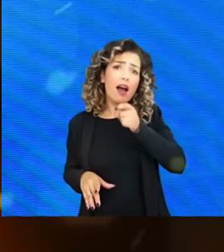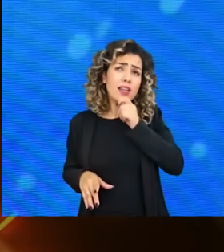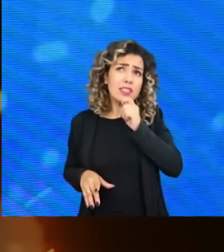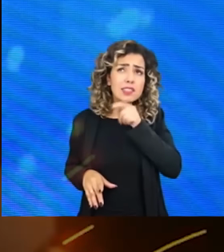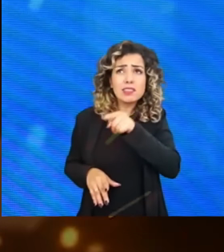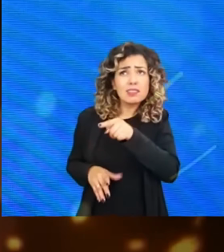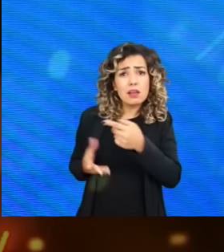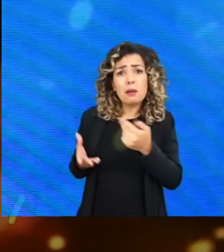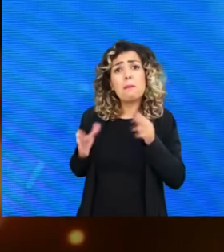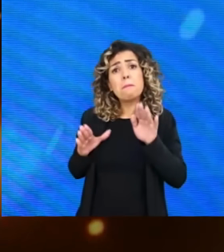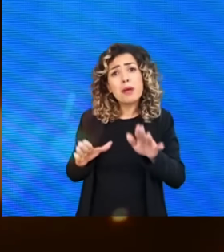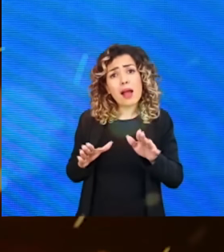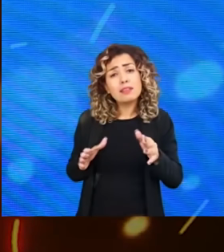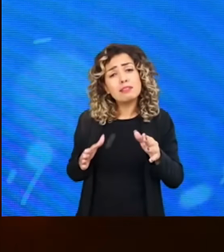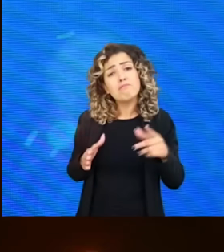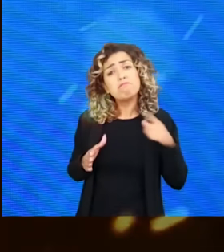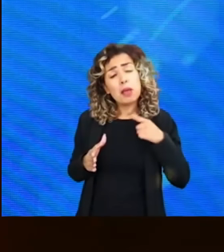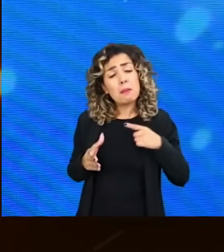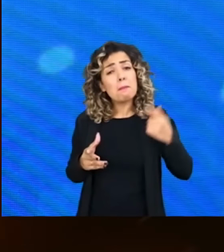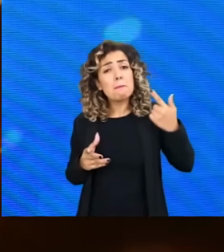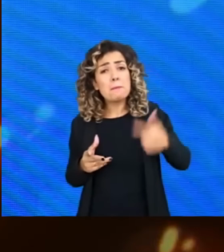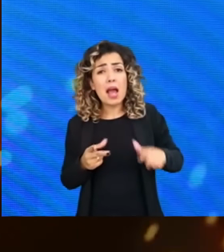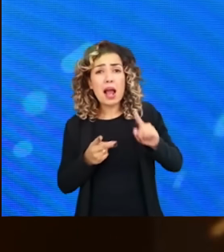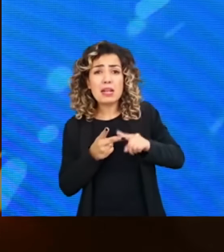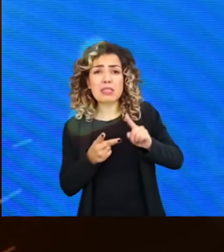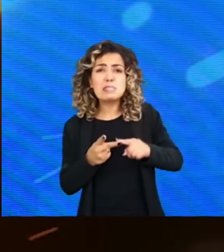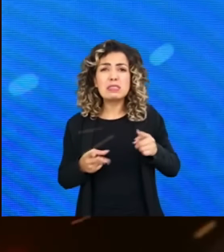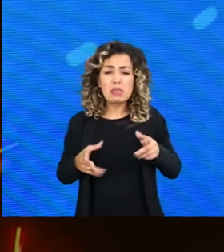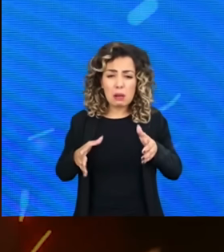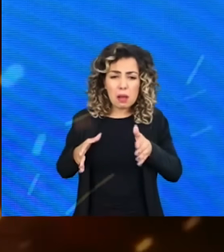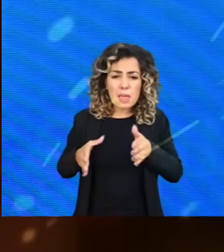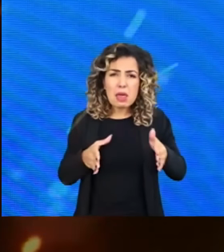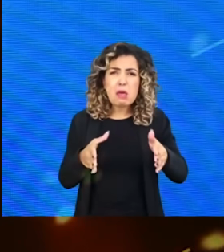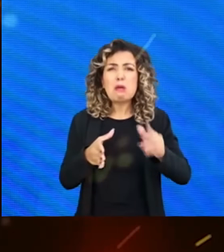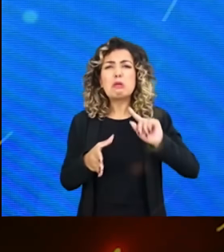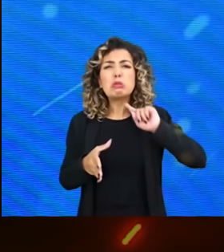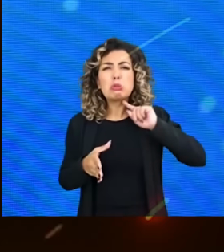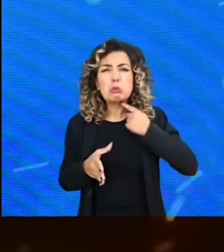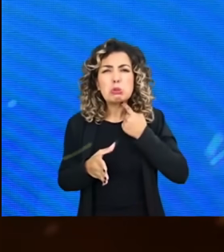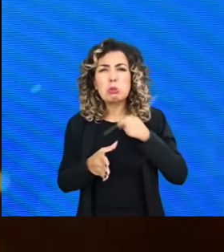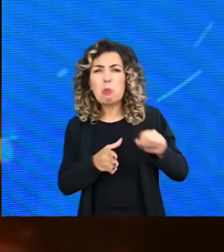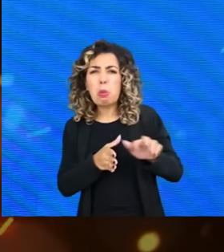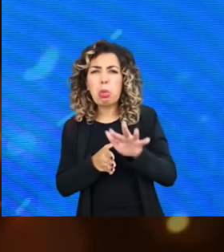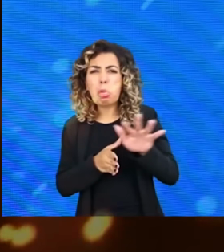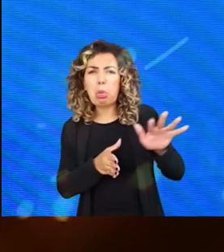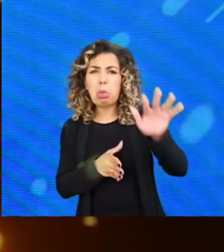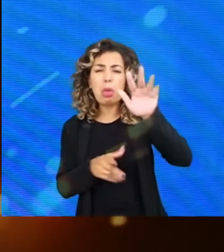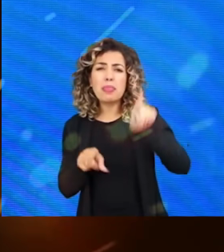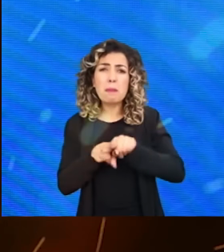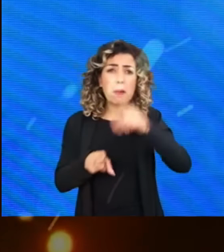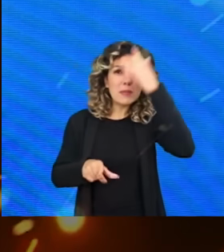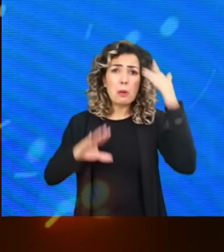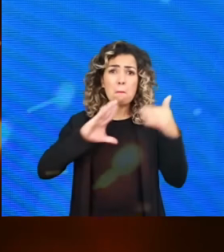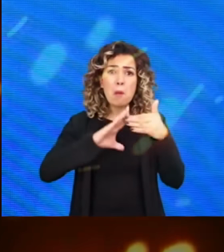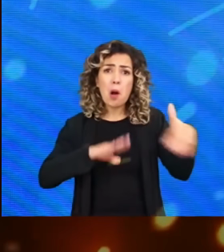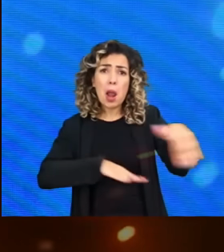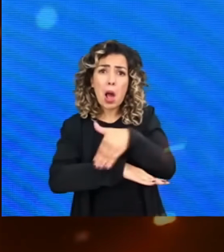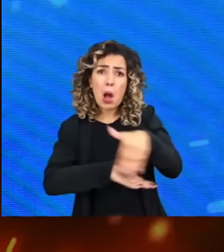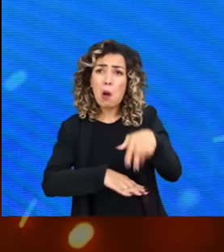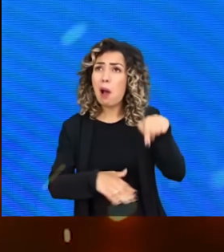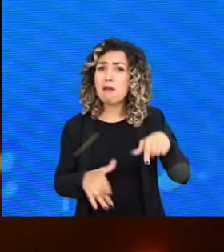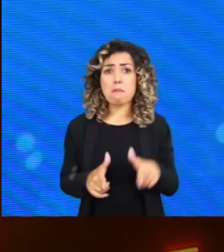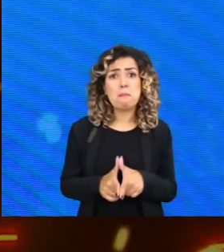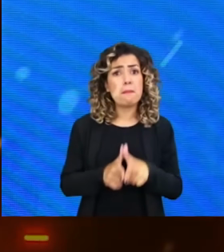tem um piorar o maior esgoto a céu aberto do mundo a maior quantidade de mendigos no hemisfério sul numa única cidade a gente tem uma